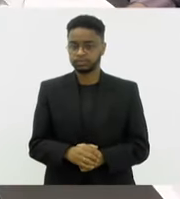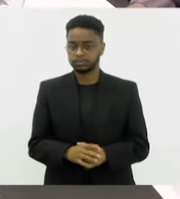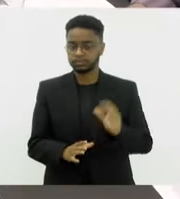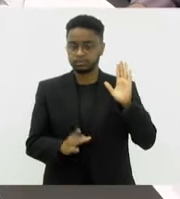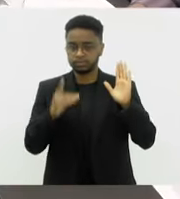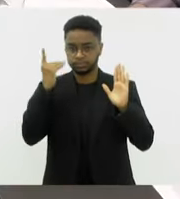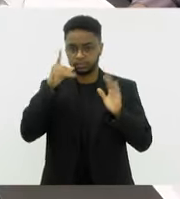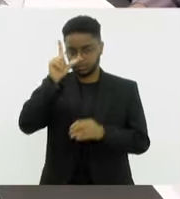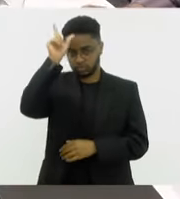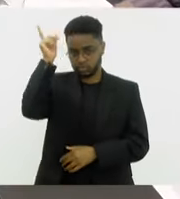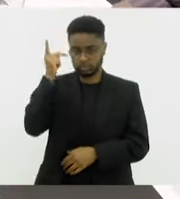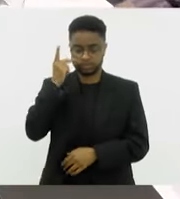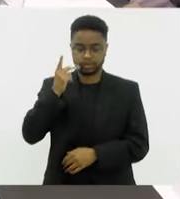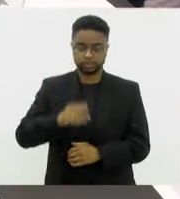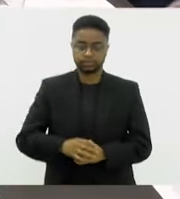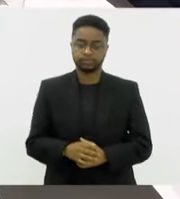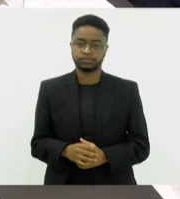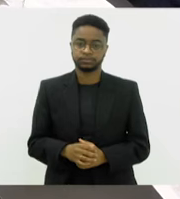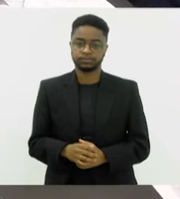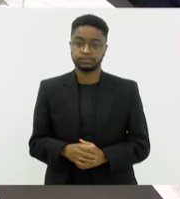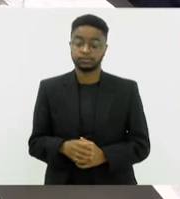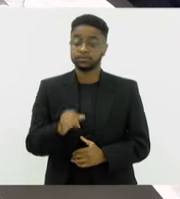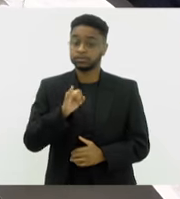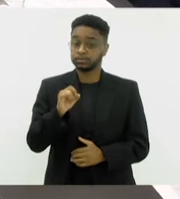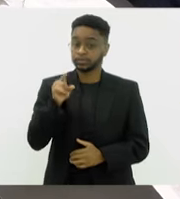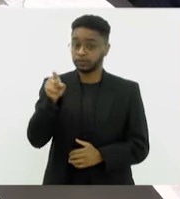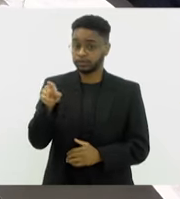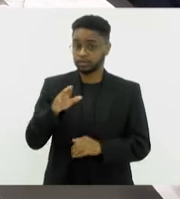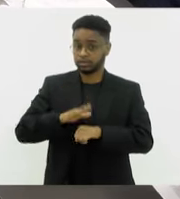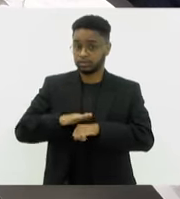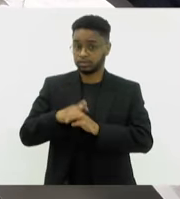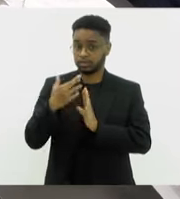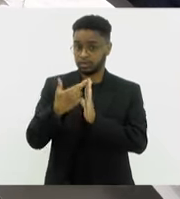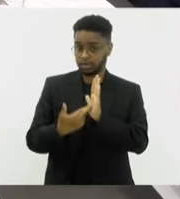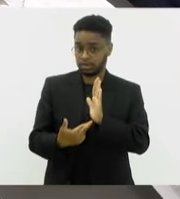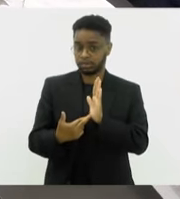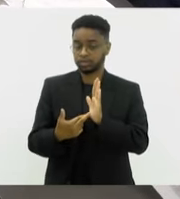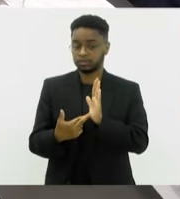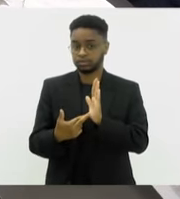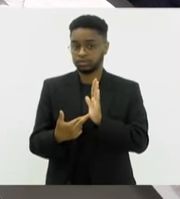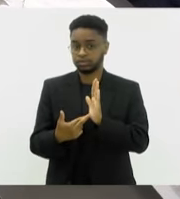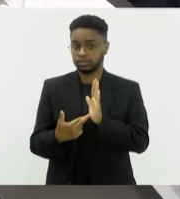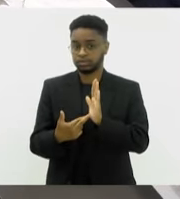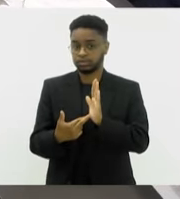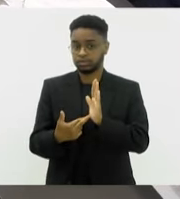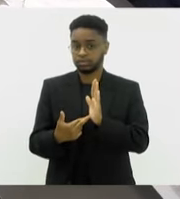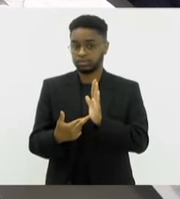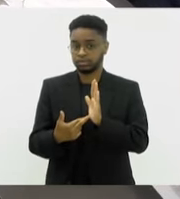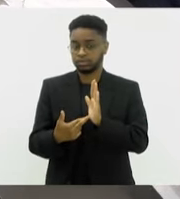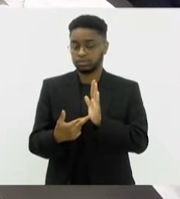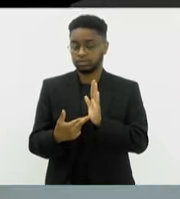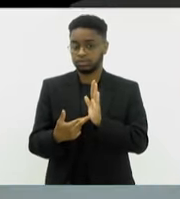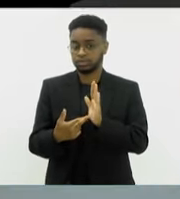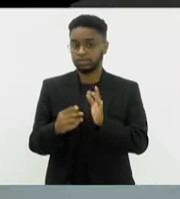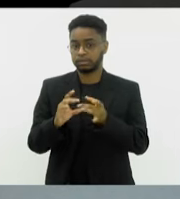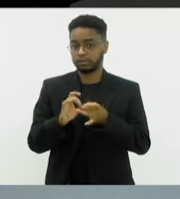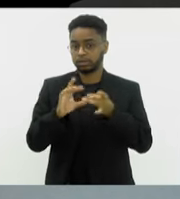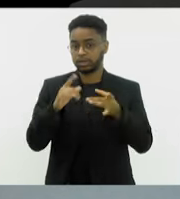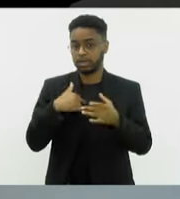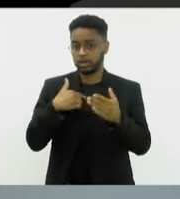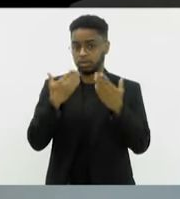Luiz Paulo. Se Vossa Excelência, que é o relator, me conceder